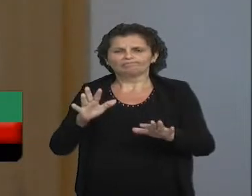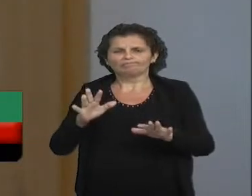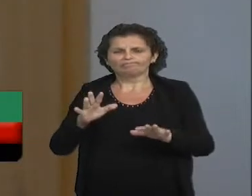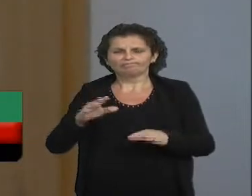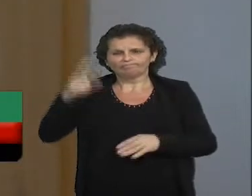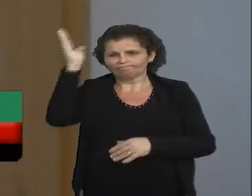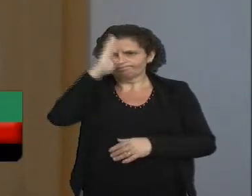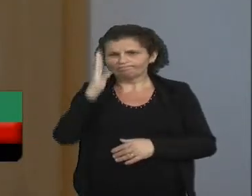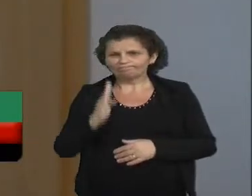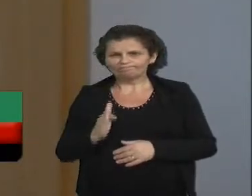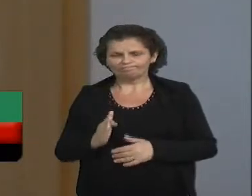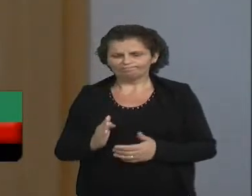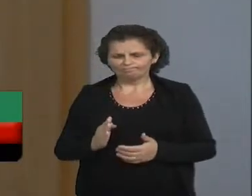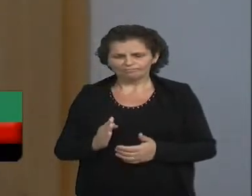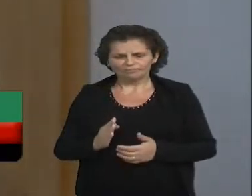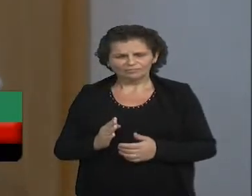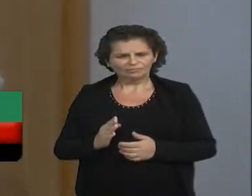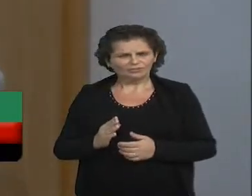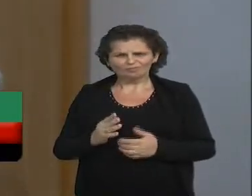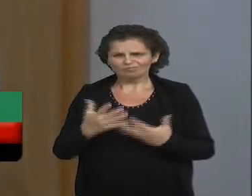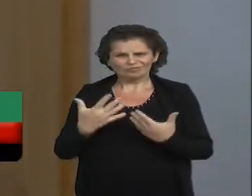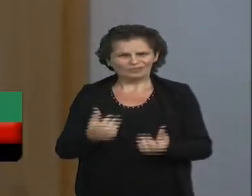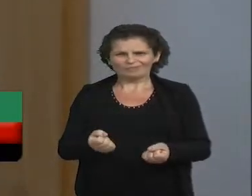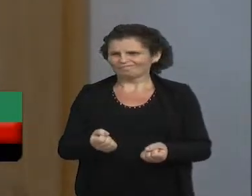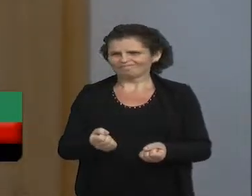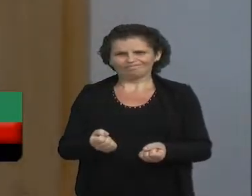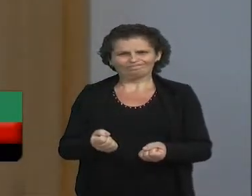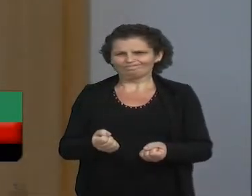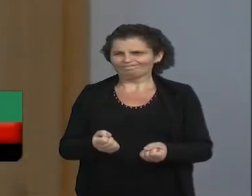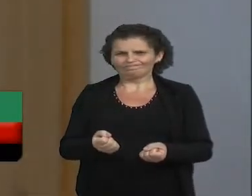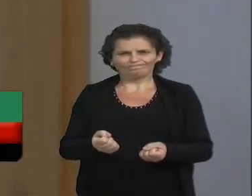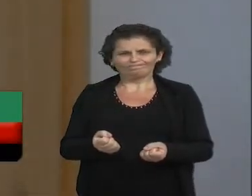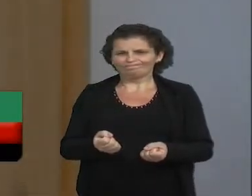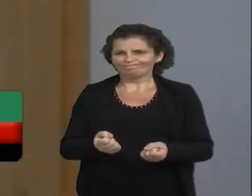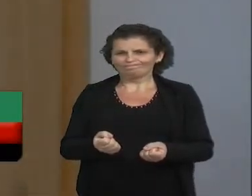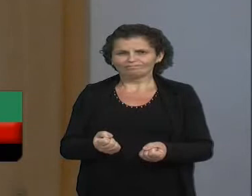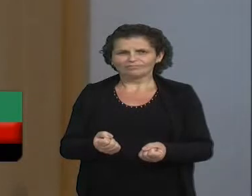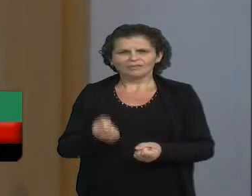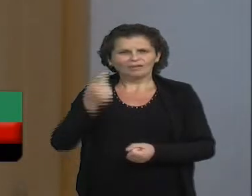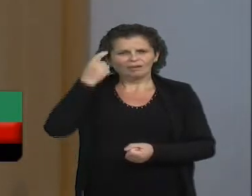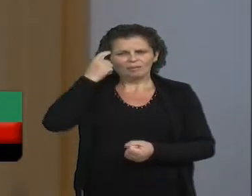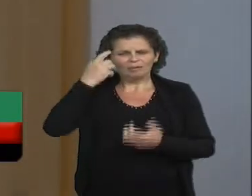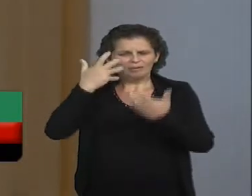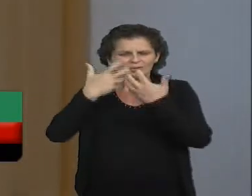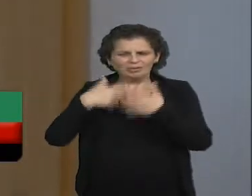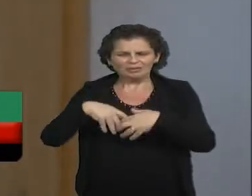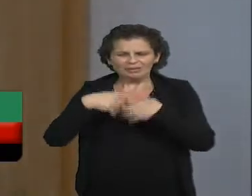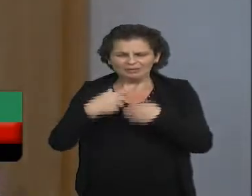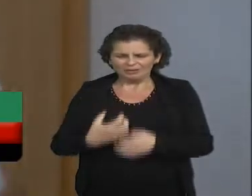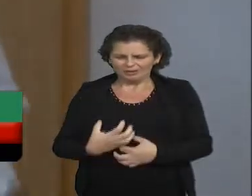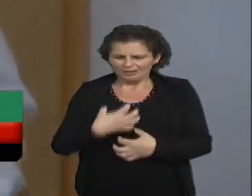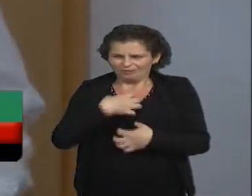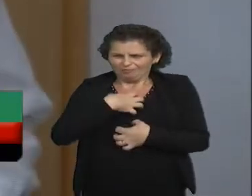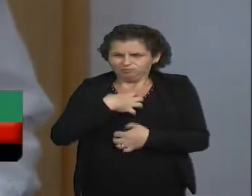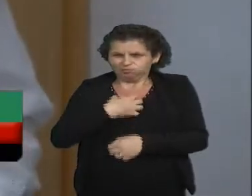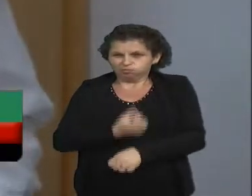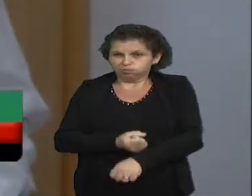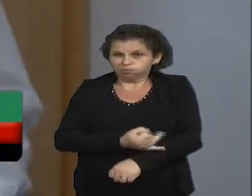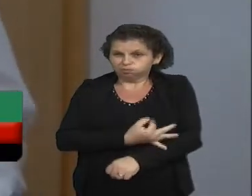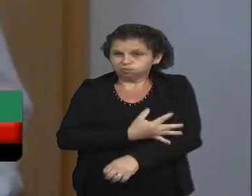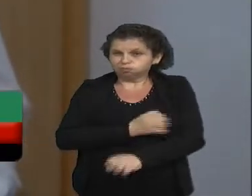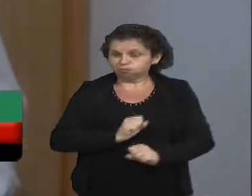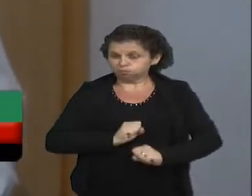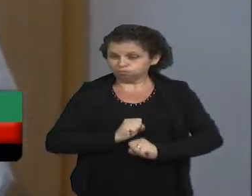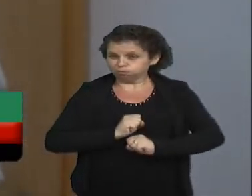é inadmissível. Eu fico aqui pensando, e isso desperta os instintos mais